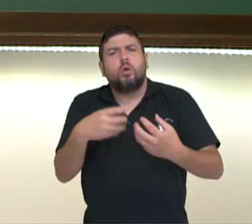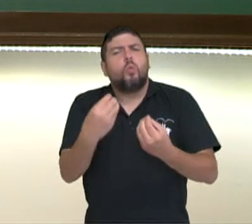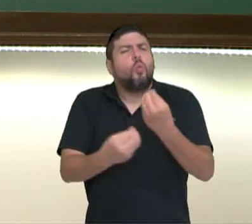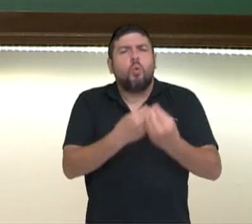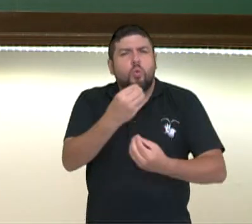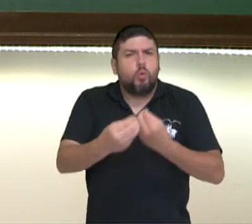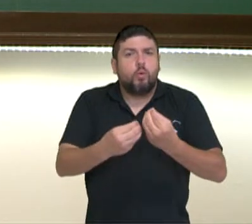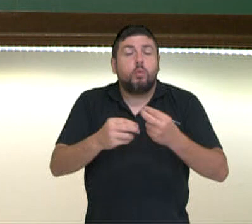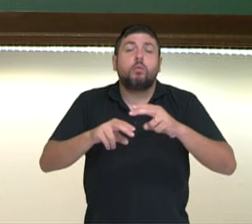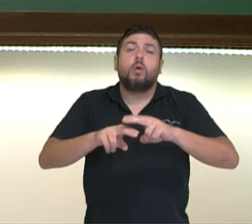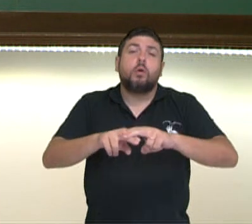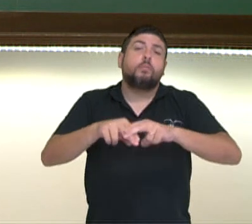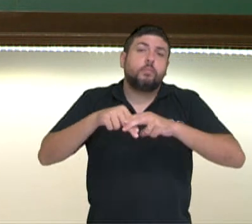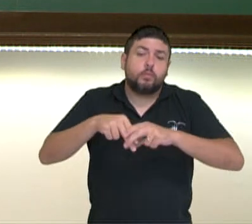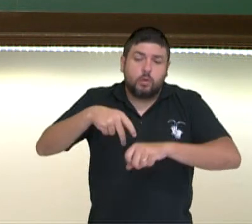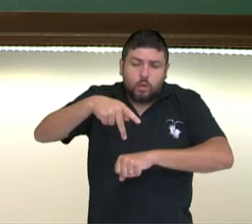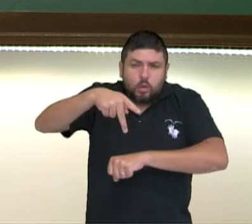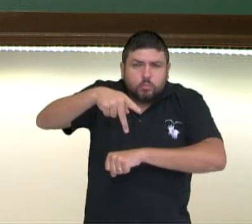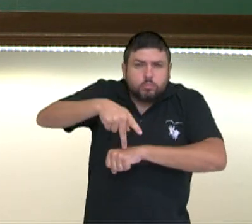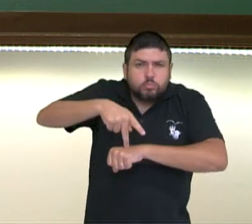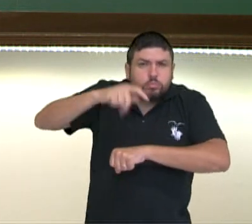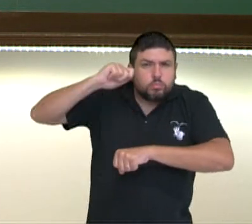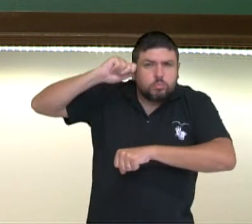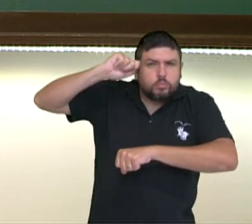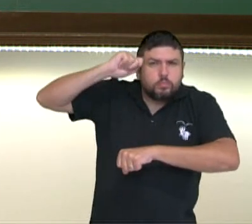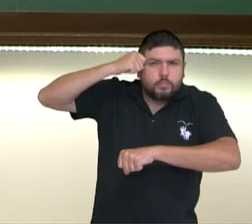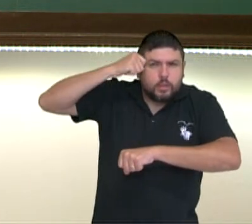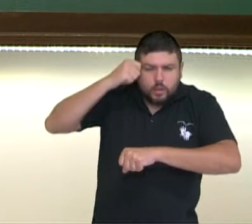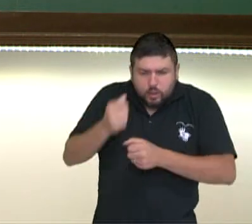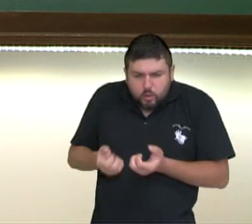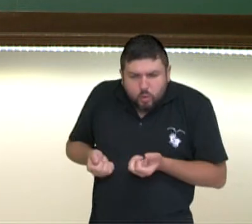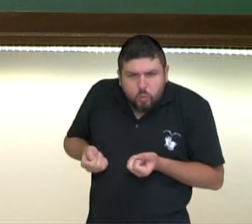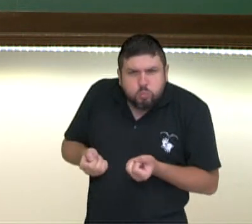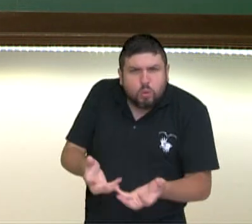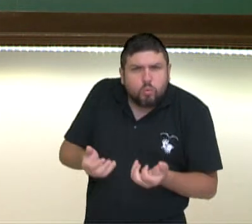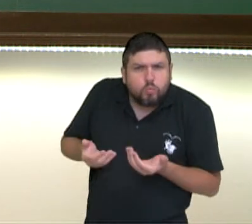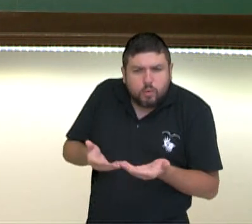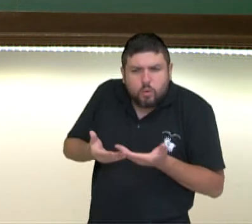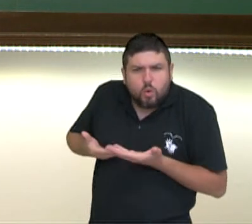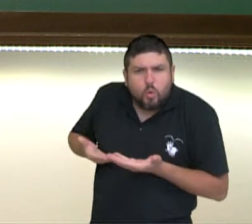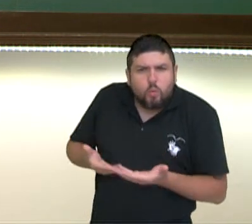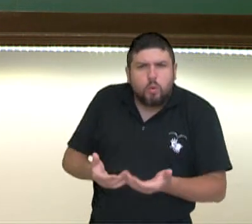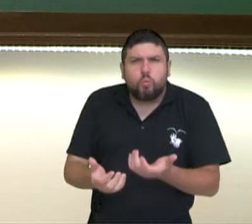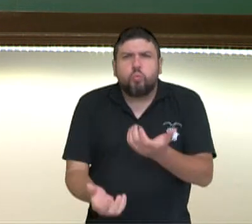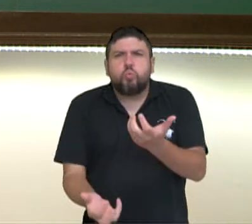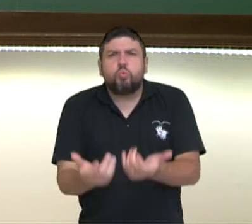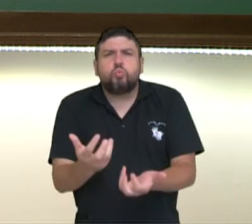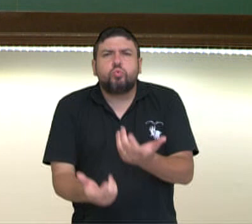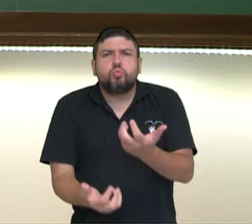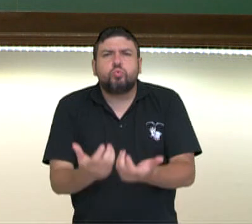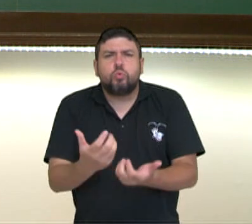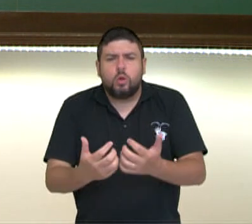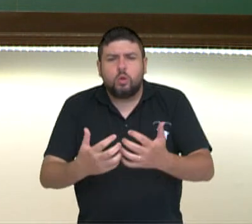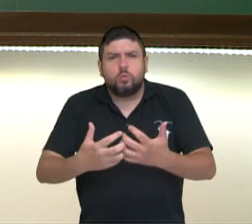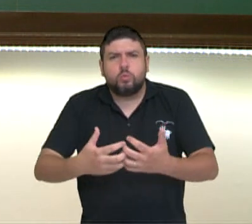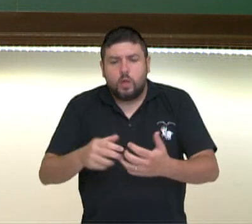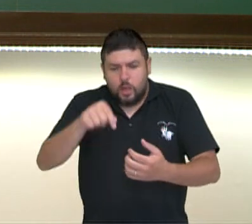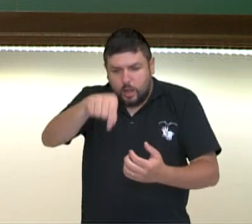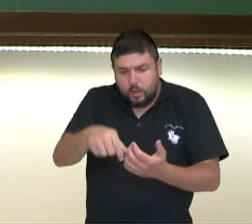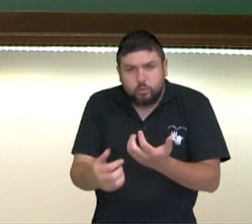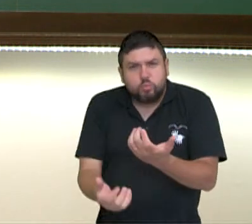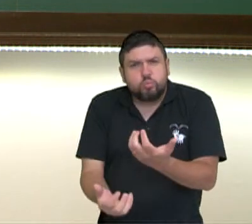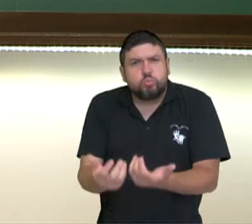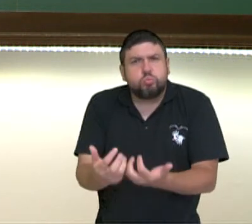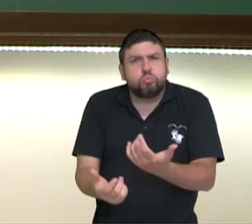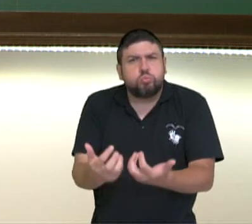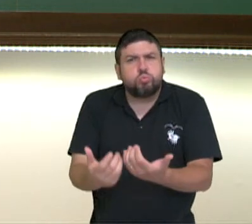o funcionamento das máquinas. As máquinas, elas eram movidas a vapor. E o carvão mineral, através da sua queima, ele